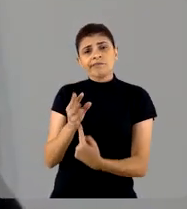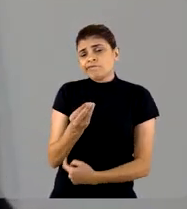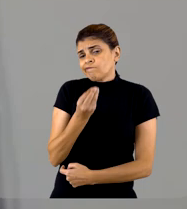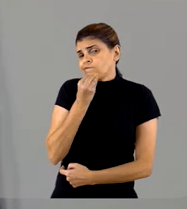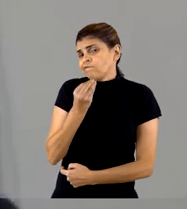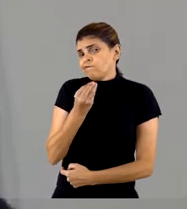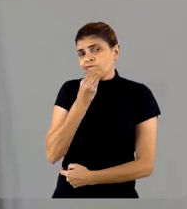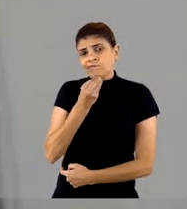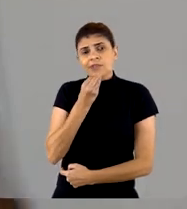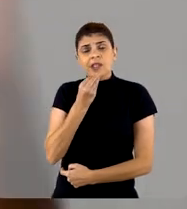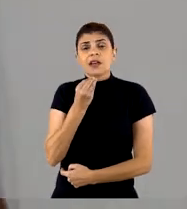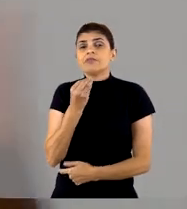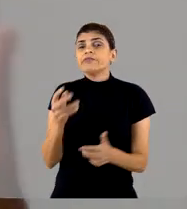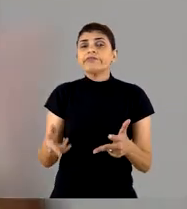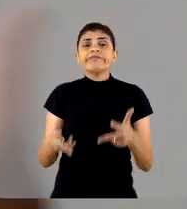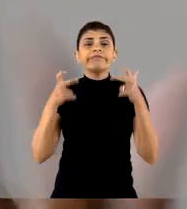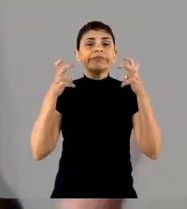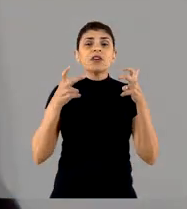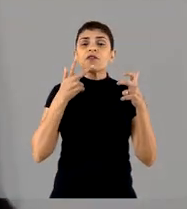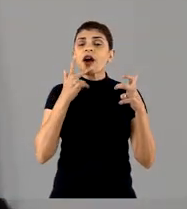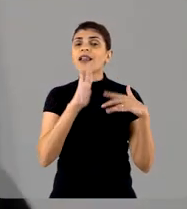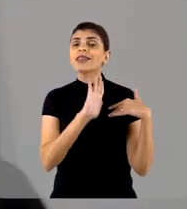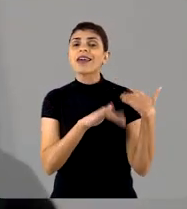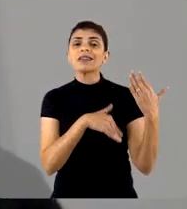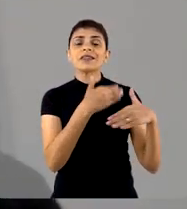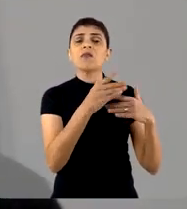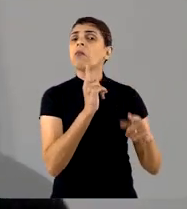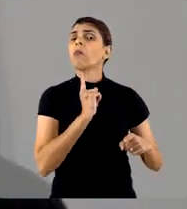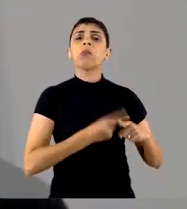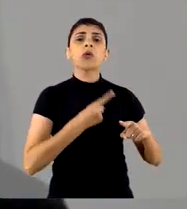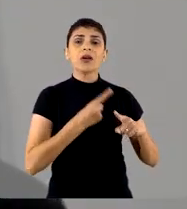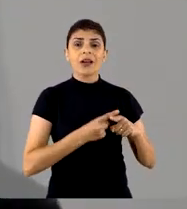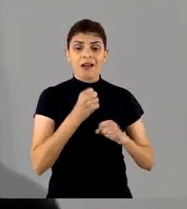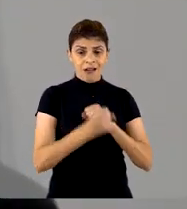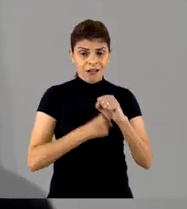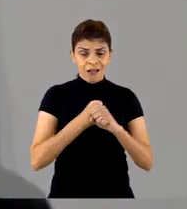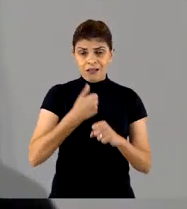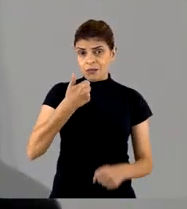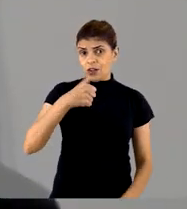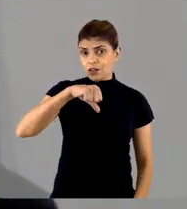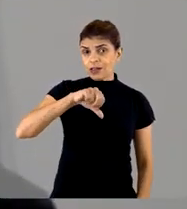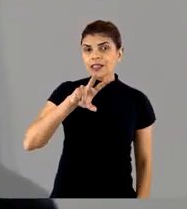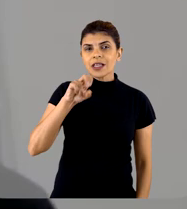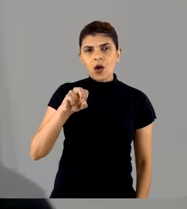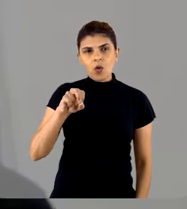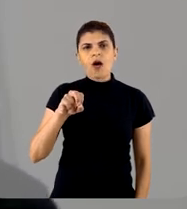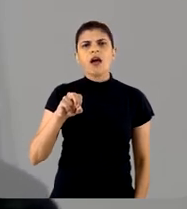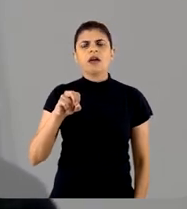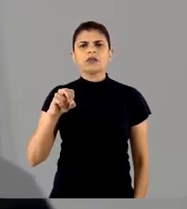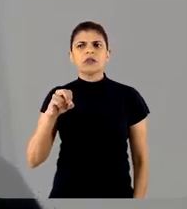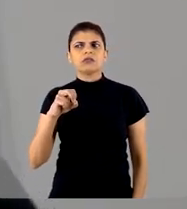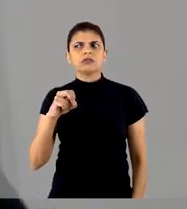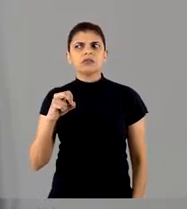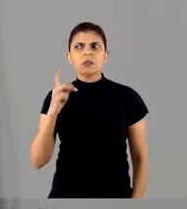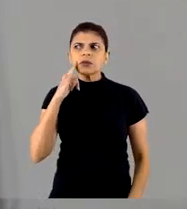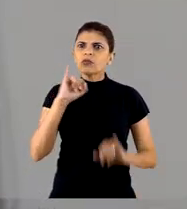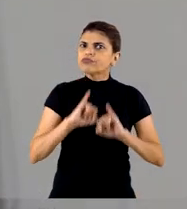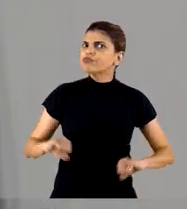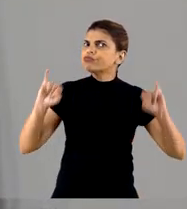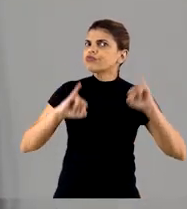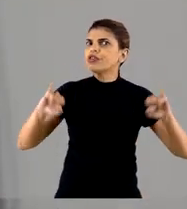muito evidente os limites do que se chamam de desenvolvimento, né? Porque nos anos 50 você viveu o auge dessa euforia, ou